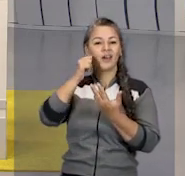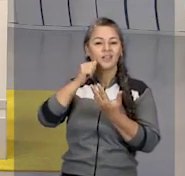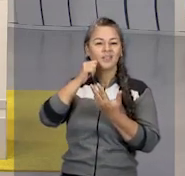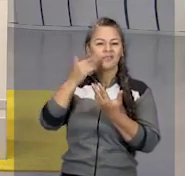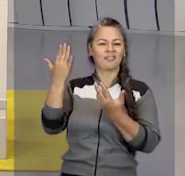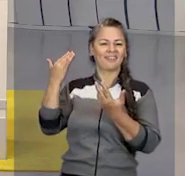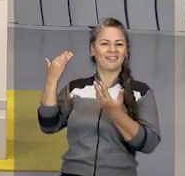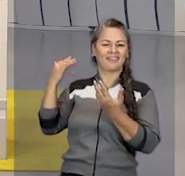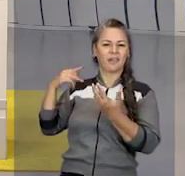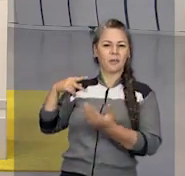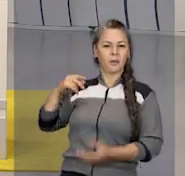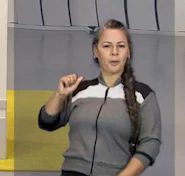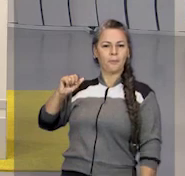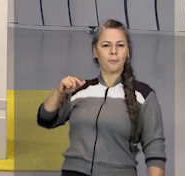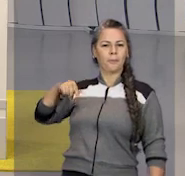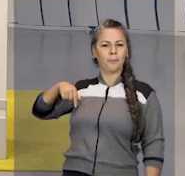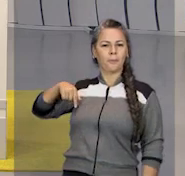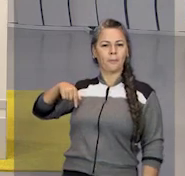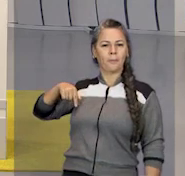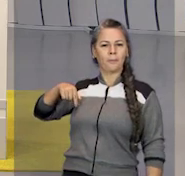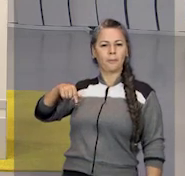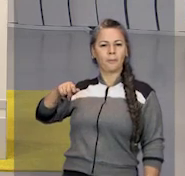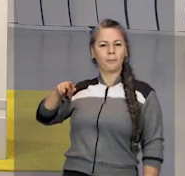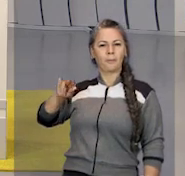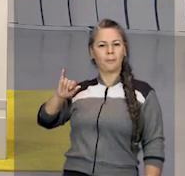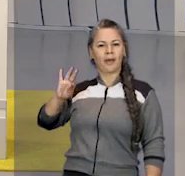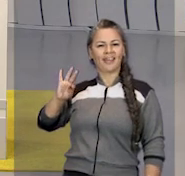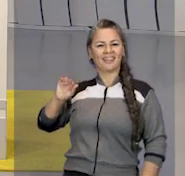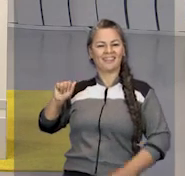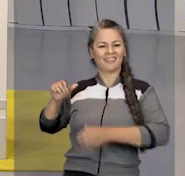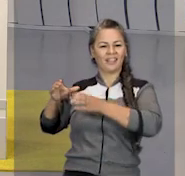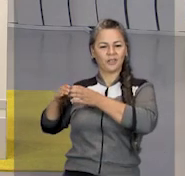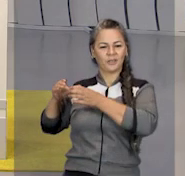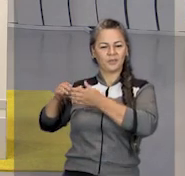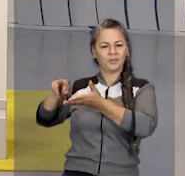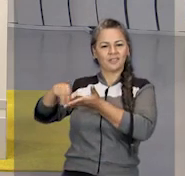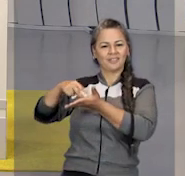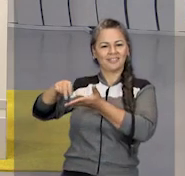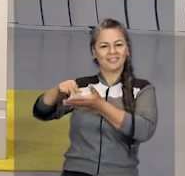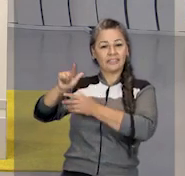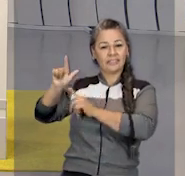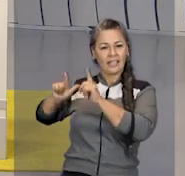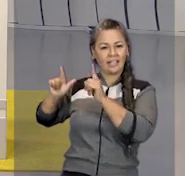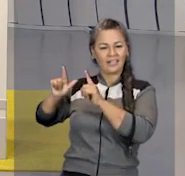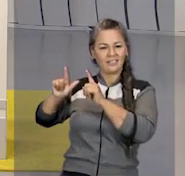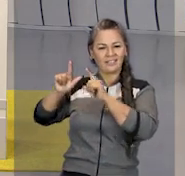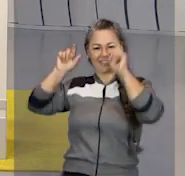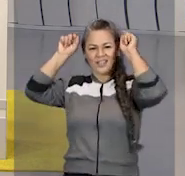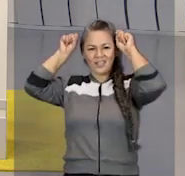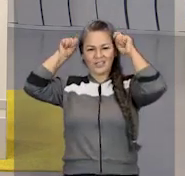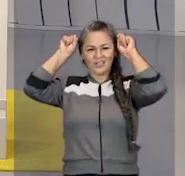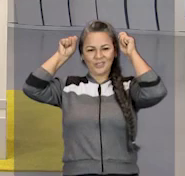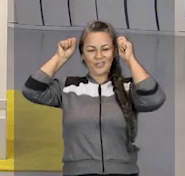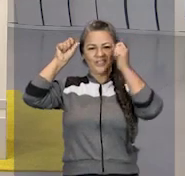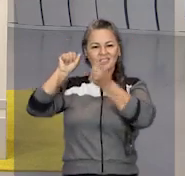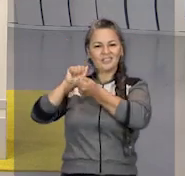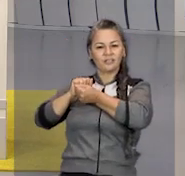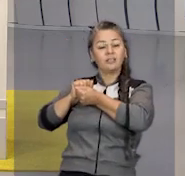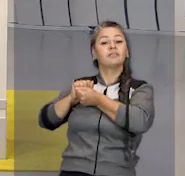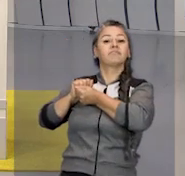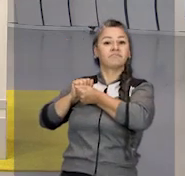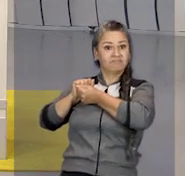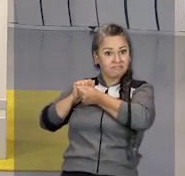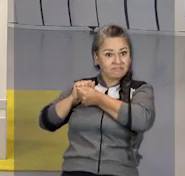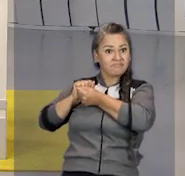bem interessante, que nós vamos falar daqui a pouco, essa presença desse ona. Ele vai